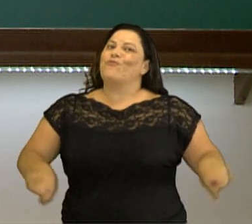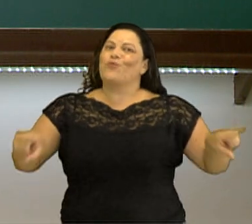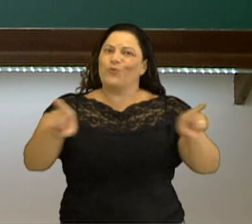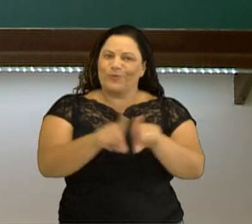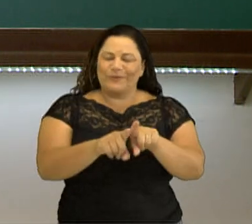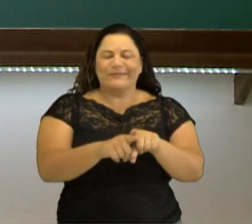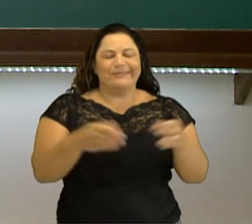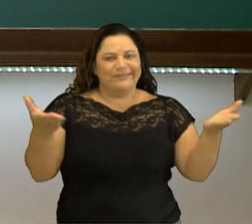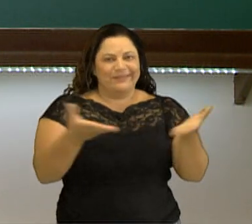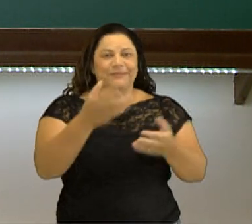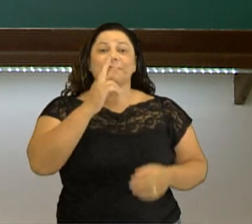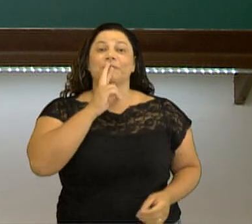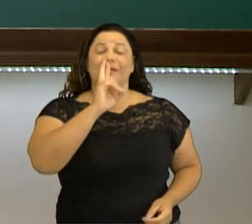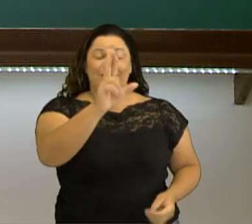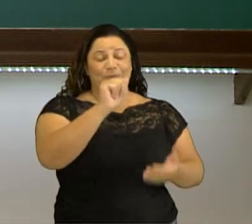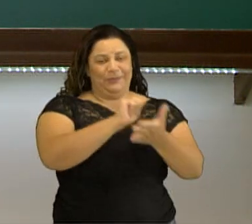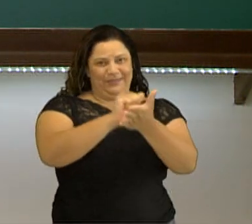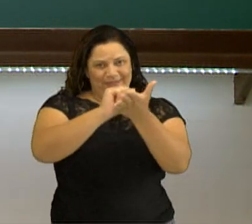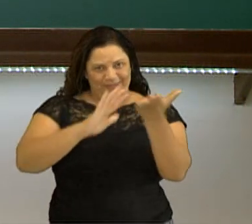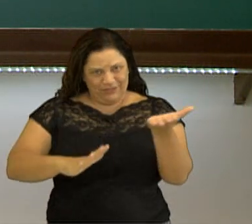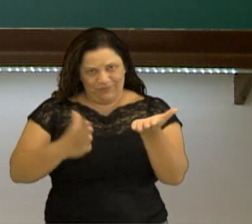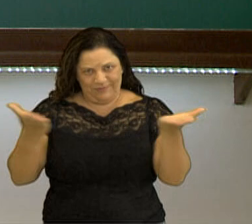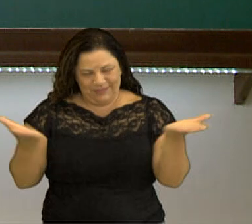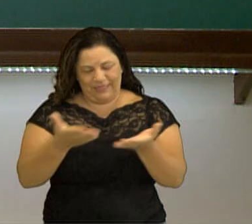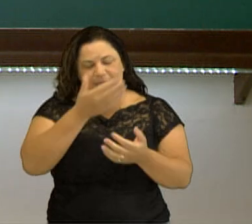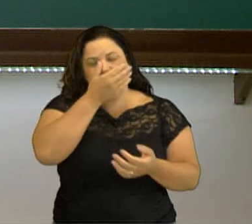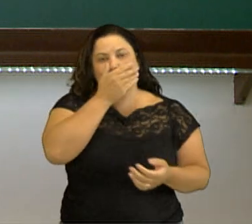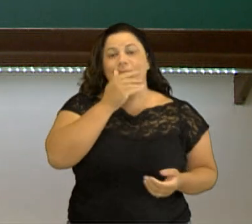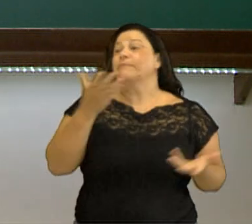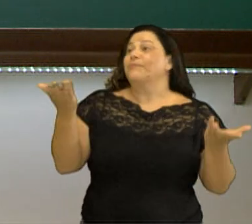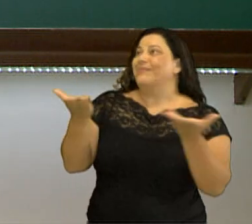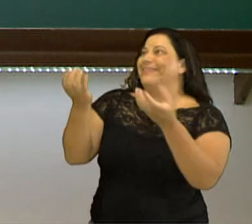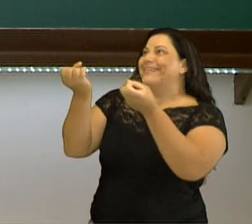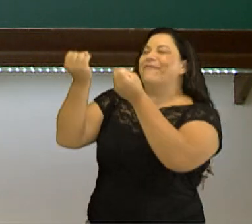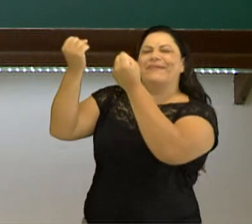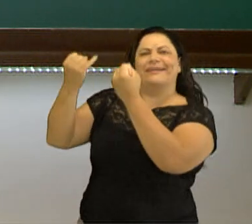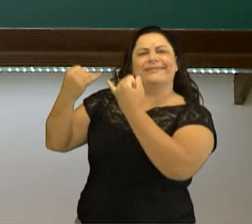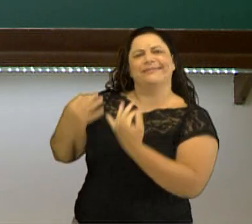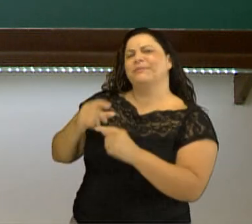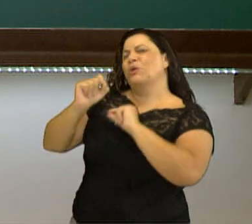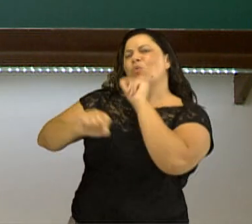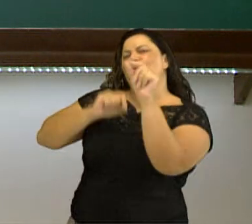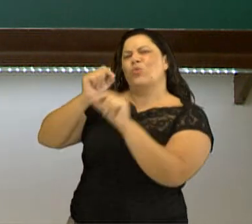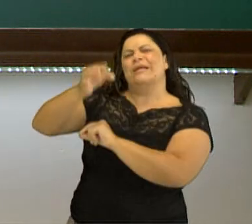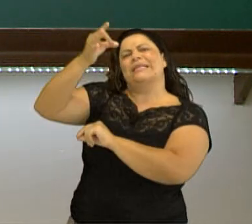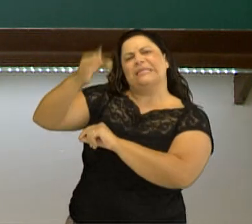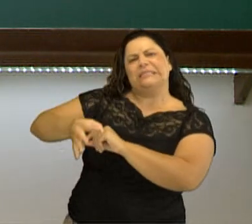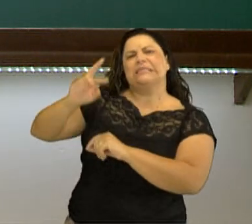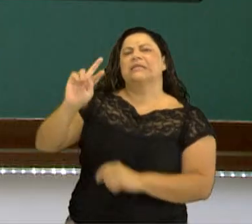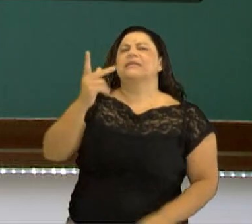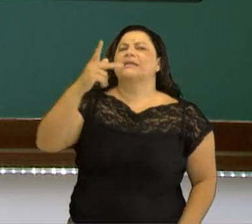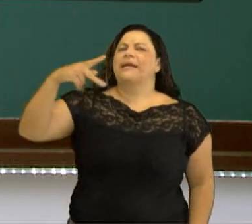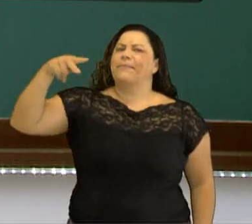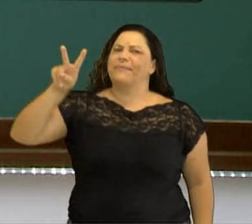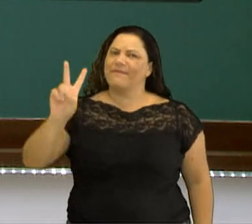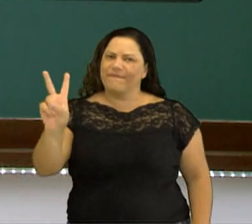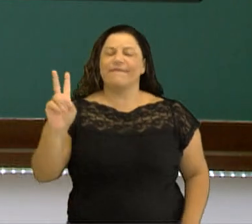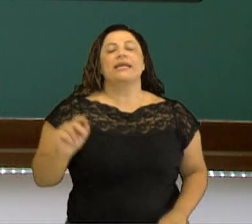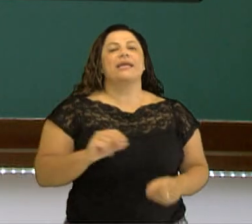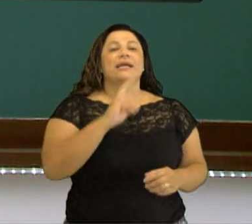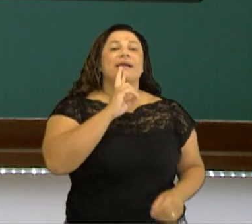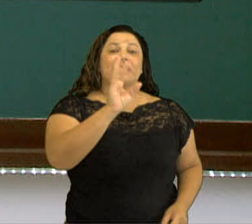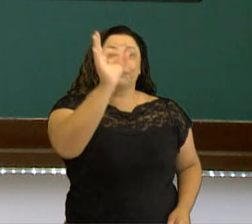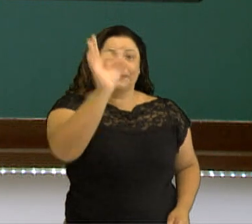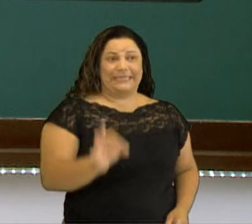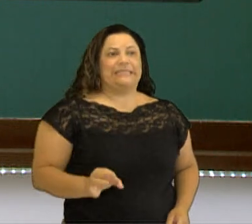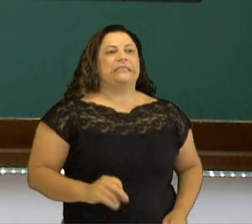Voltamos com a resolução desse exercício que vai nos dizer o que está certo sobre o HPV. A alternativa correta é a letra